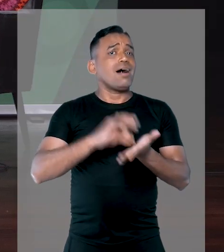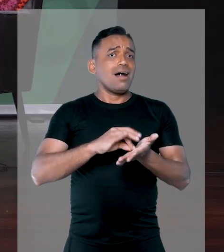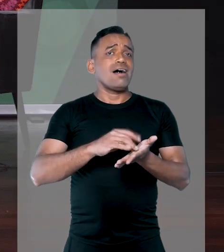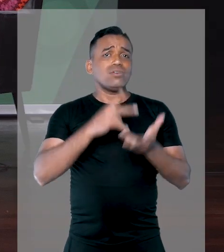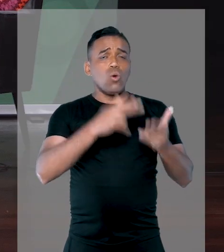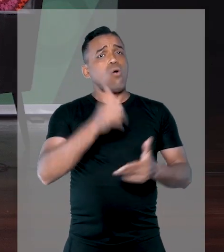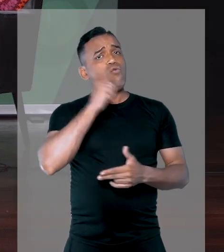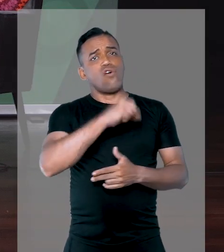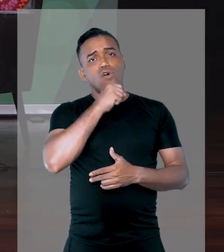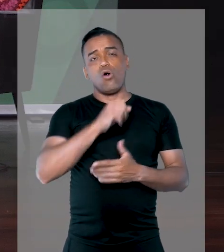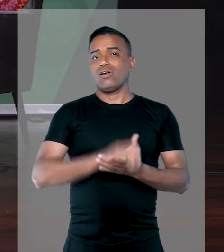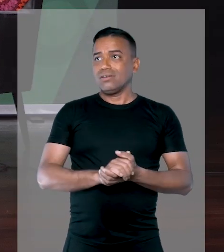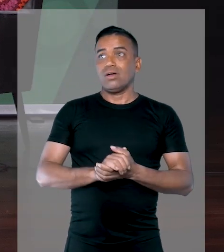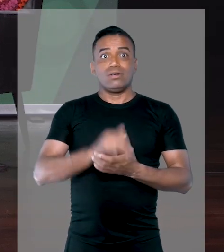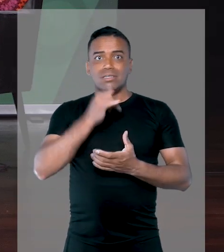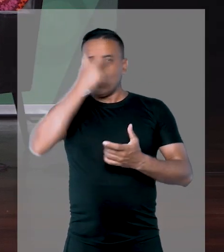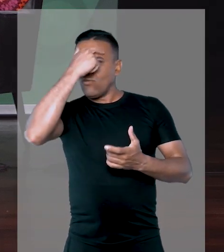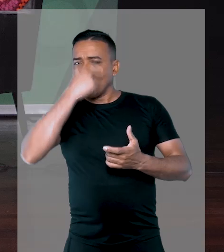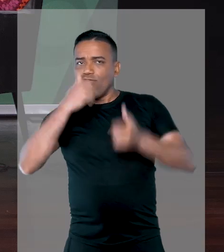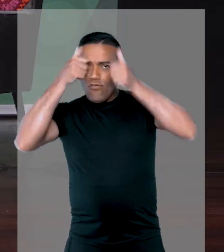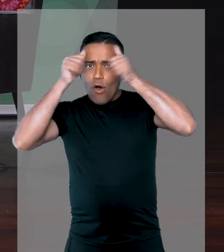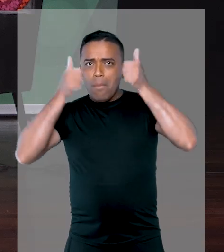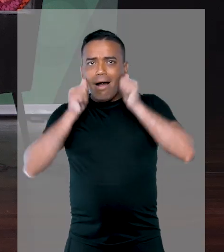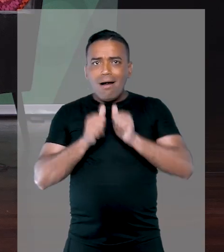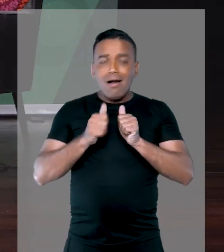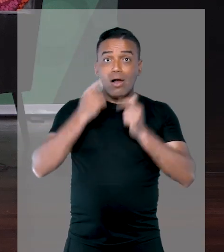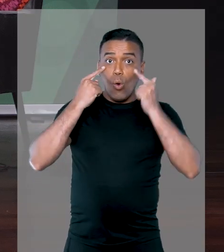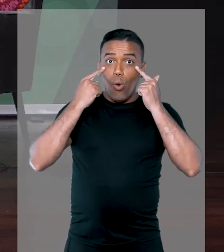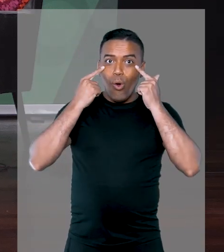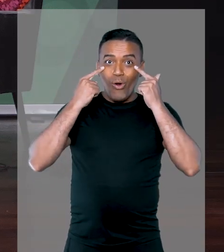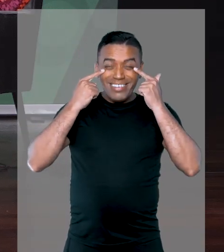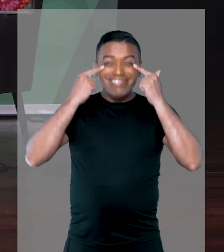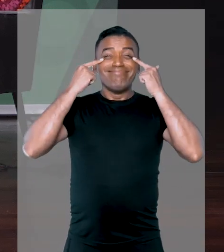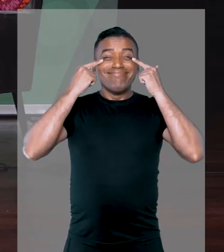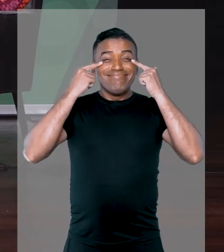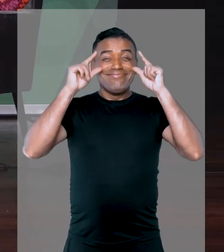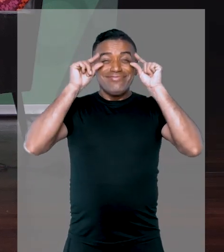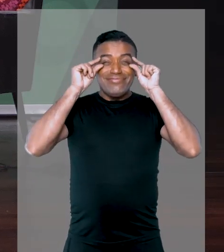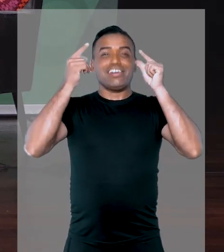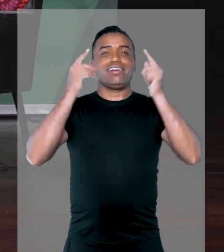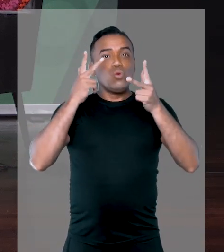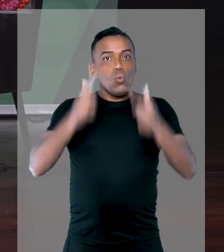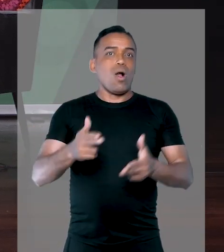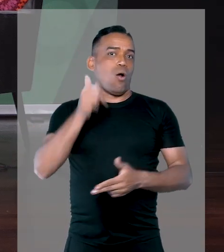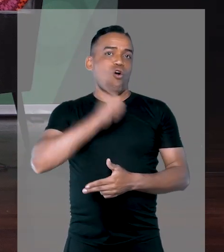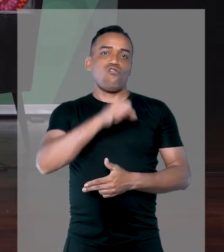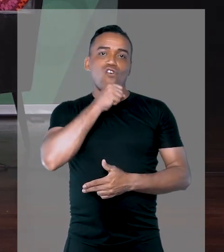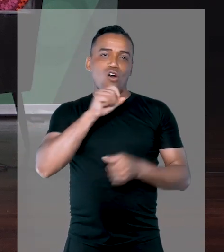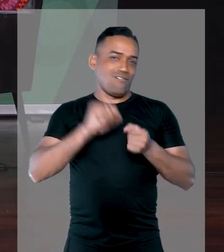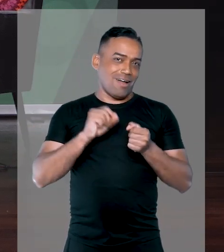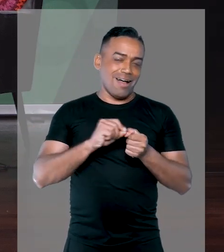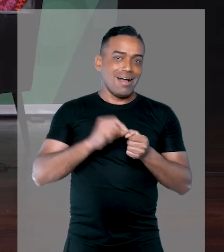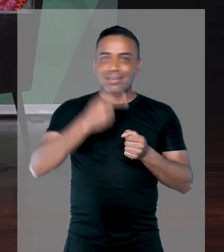me ver muito na minha avó. Hoje em dia eu vejo, nosso formato de rosto é muito parecido. O meu olhinho, que quando eu sorrio, ele fecha, assim, também é igual ao da minha avó, nosso